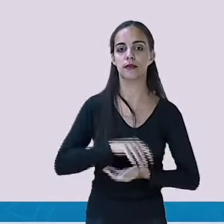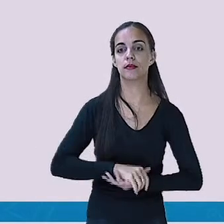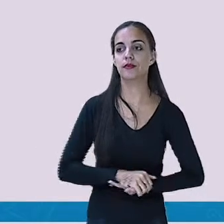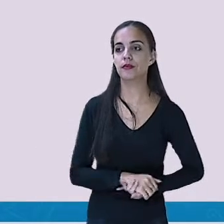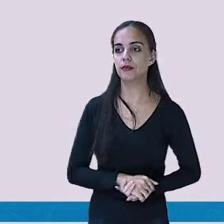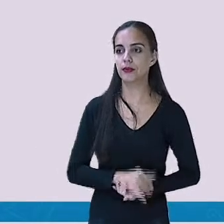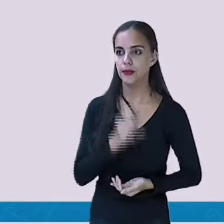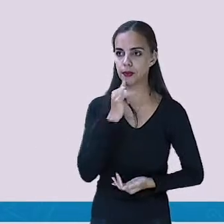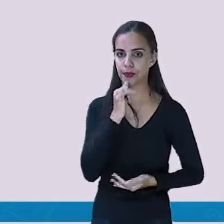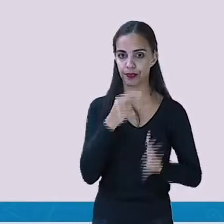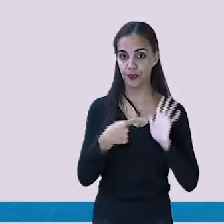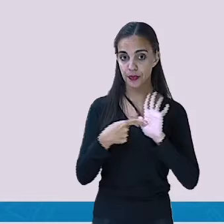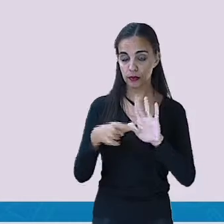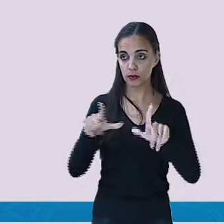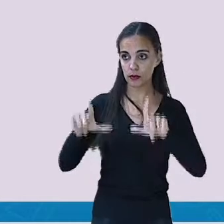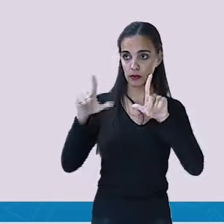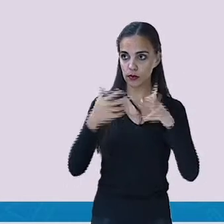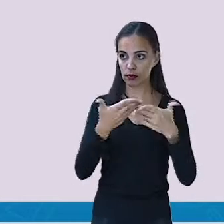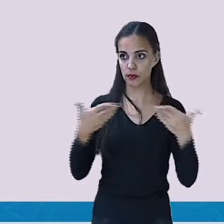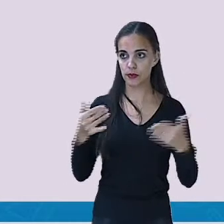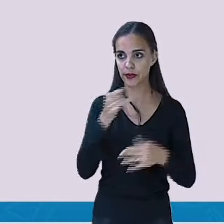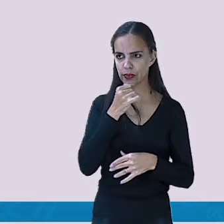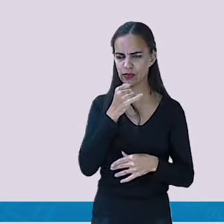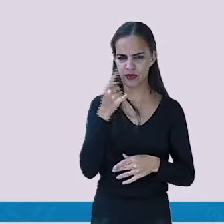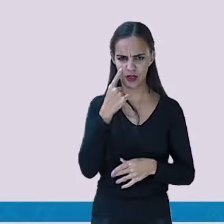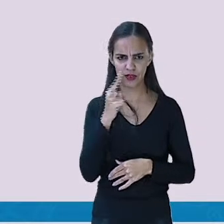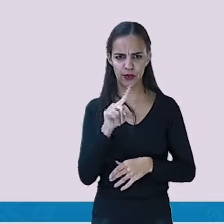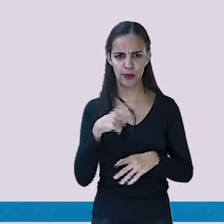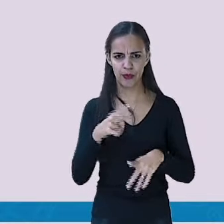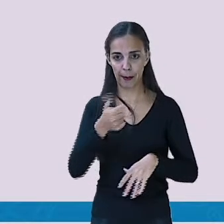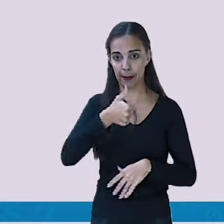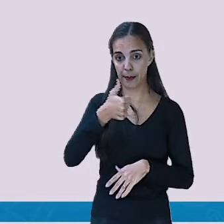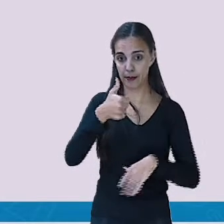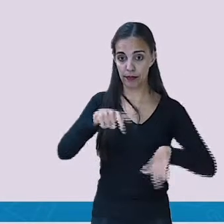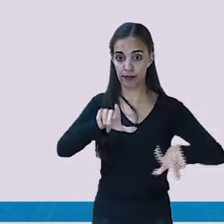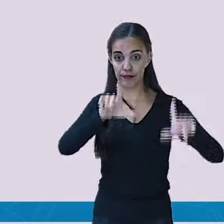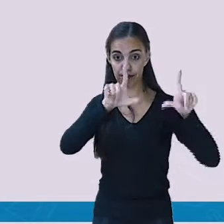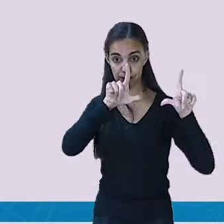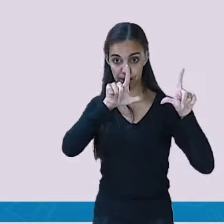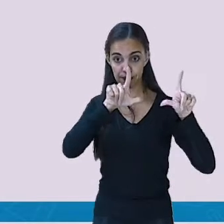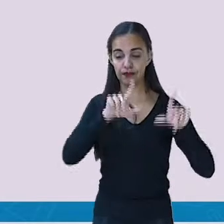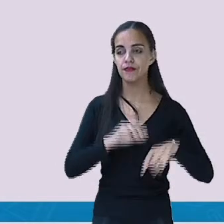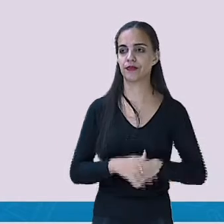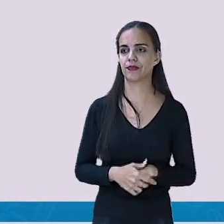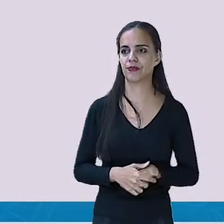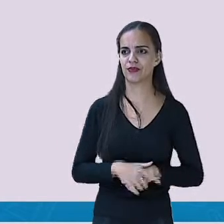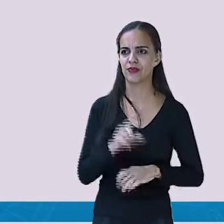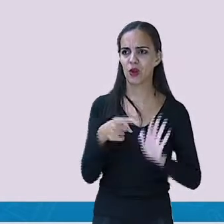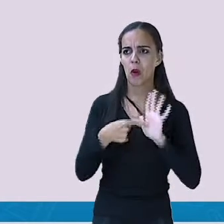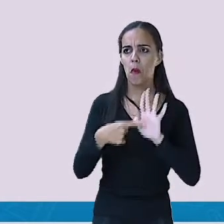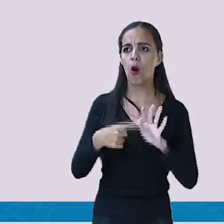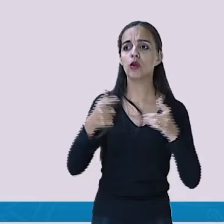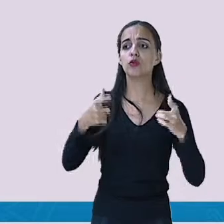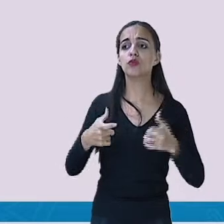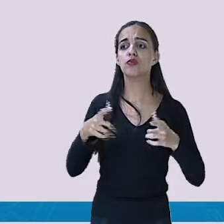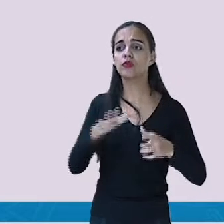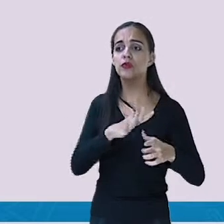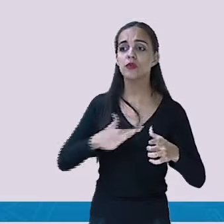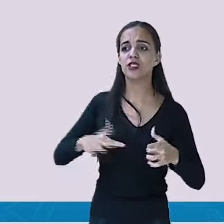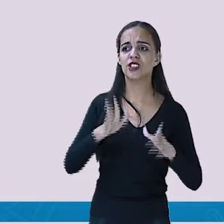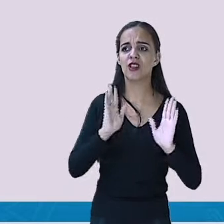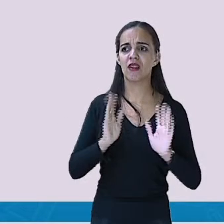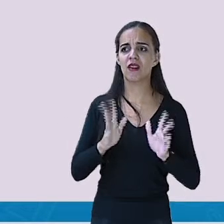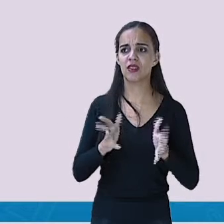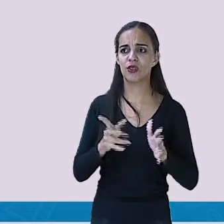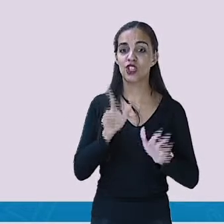você. Esta imagem é de um local que já